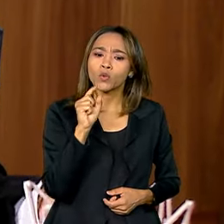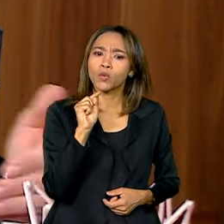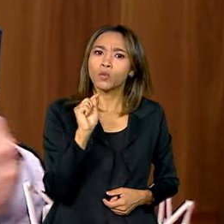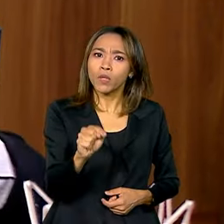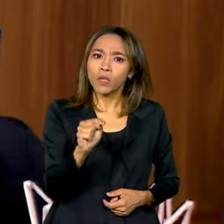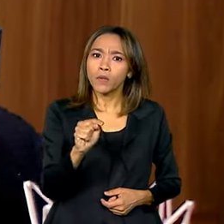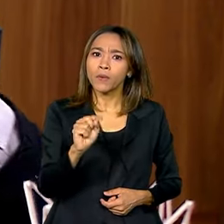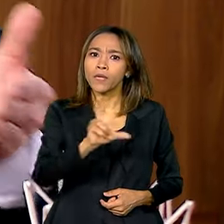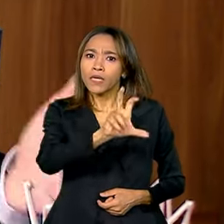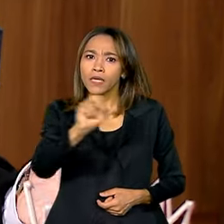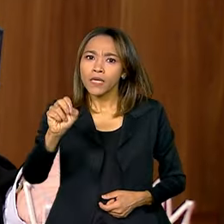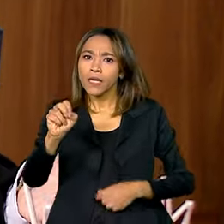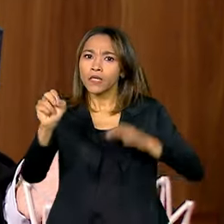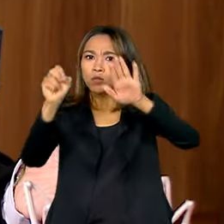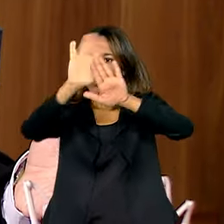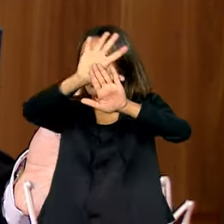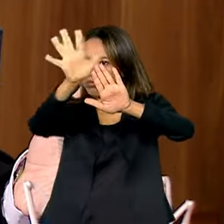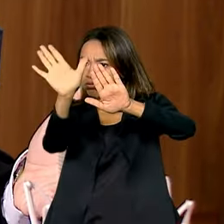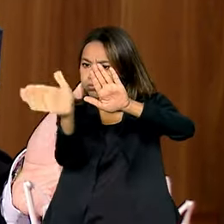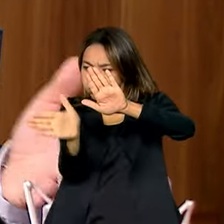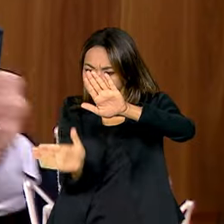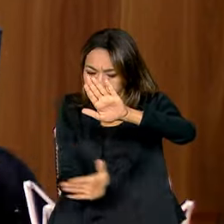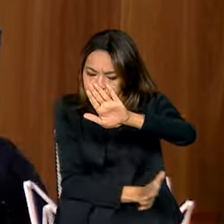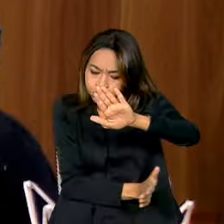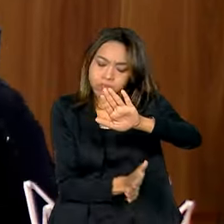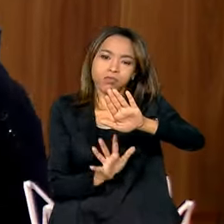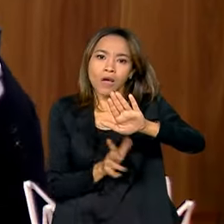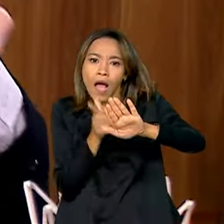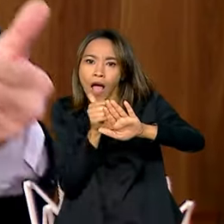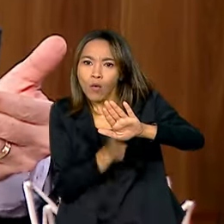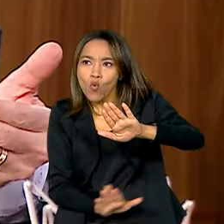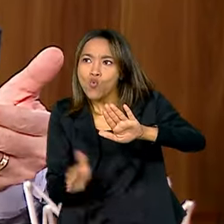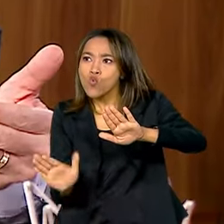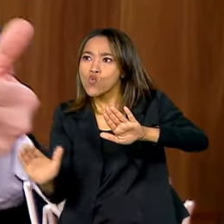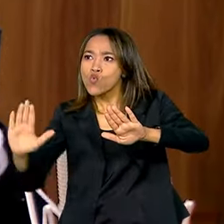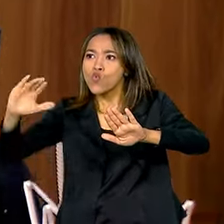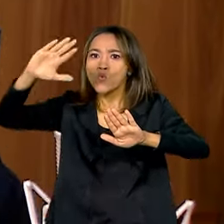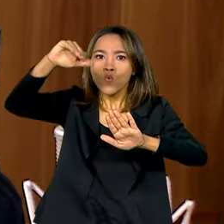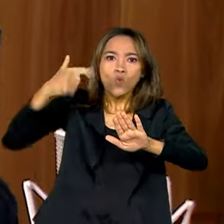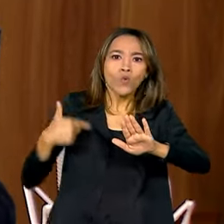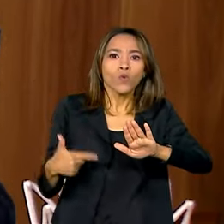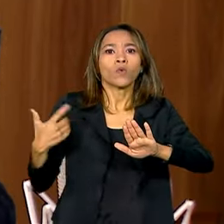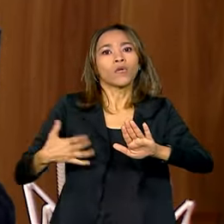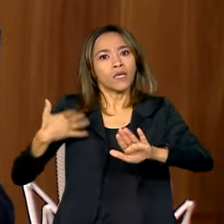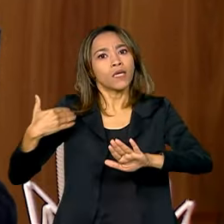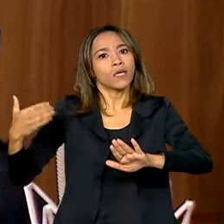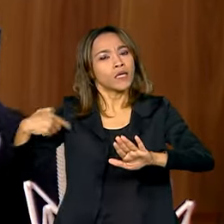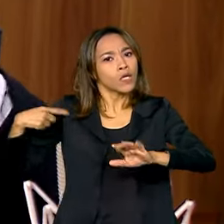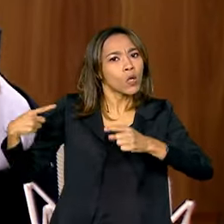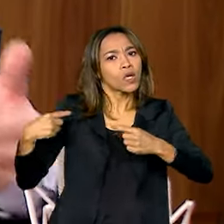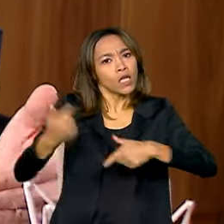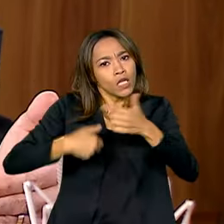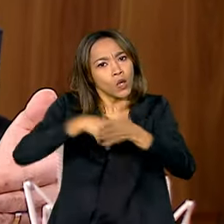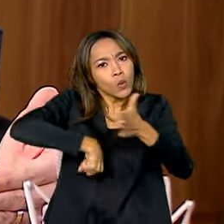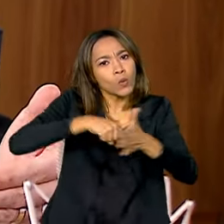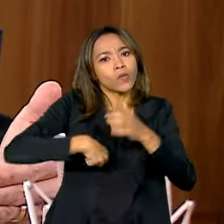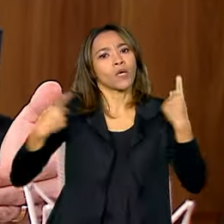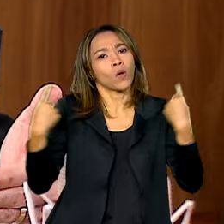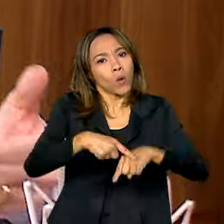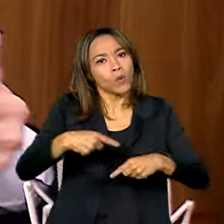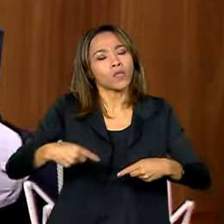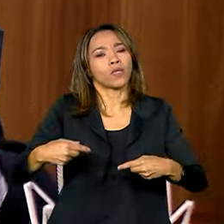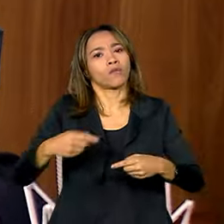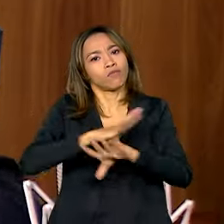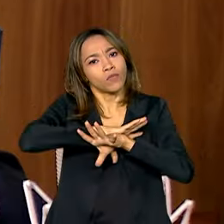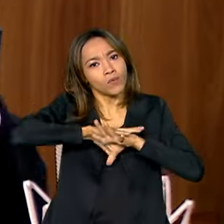quilômetros de costa, que tem as maiores reservas de água doce do planeta, que faz de combater a fome come uma questão prioritária, que faz de segurança alimentar